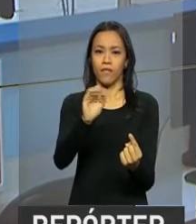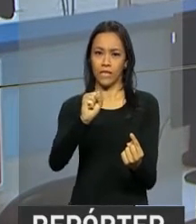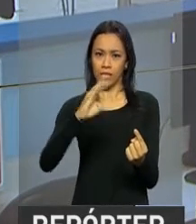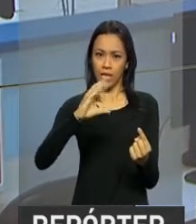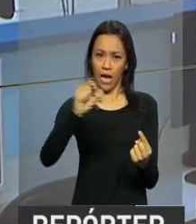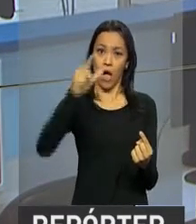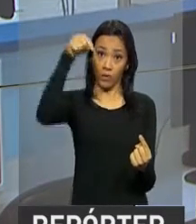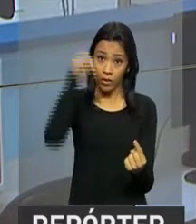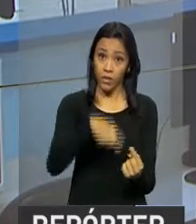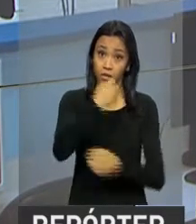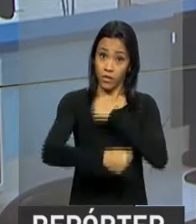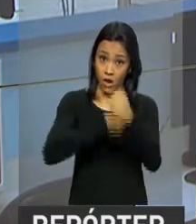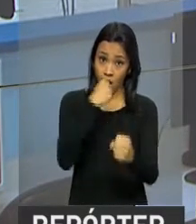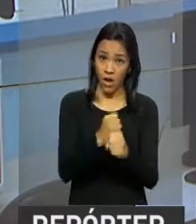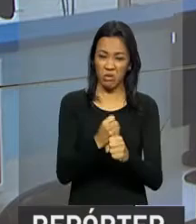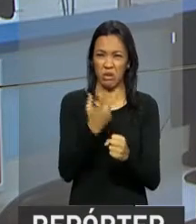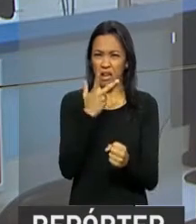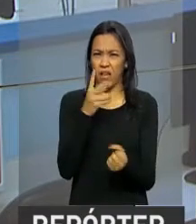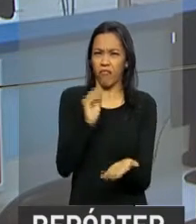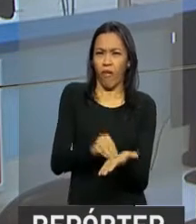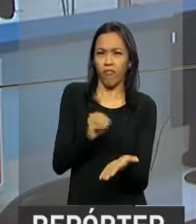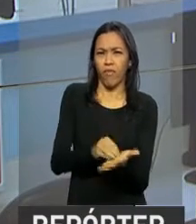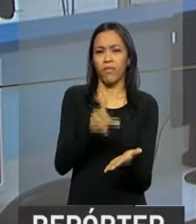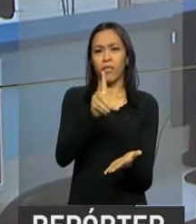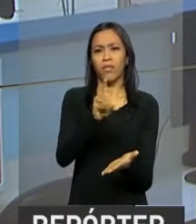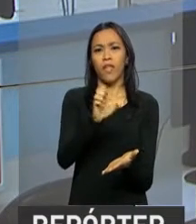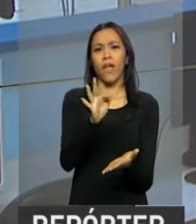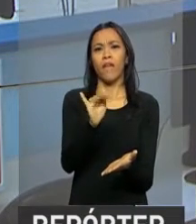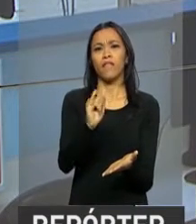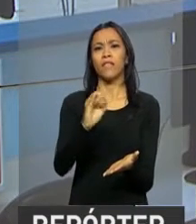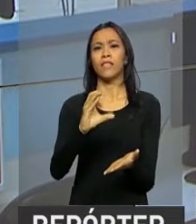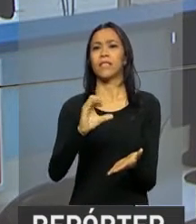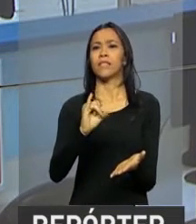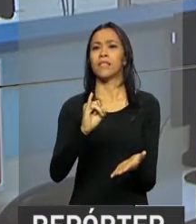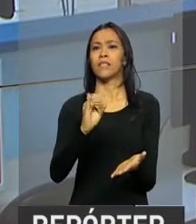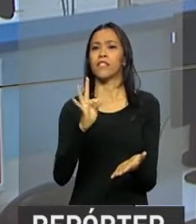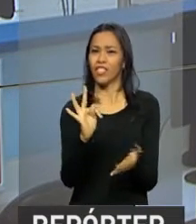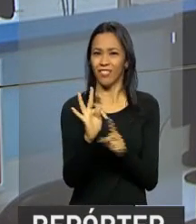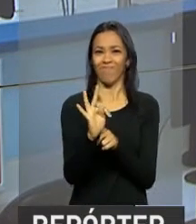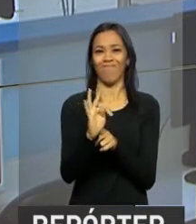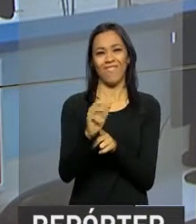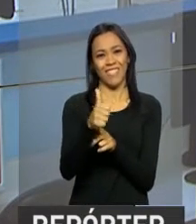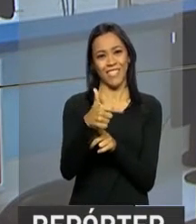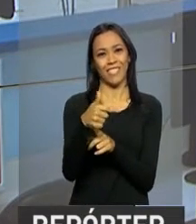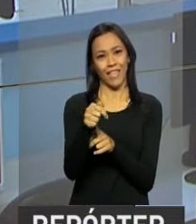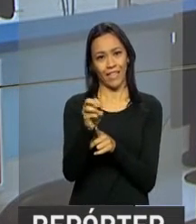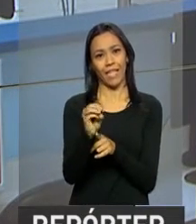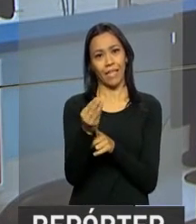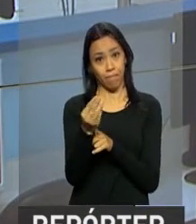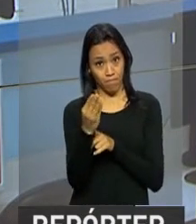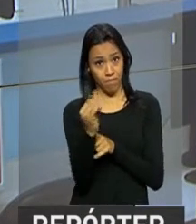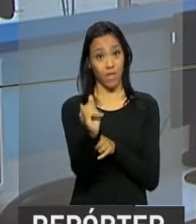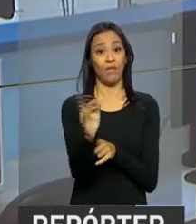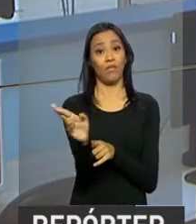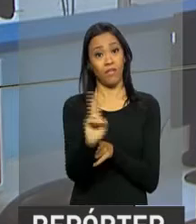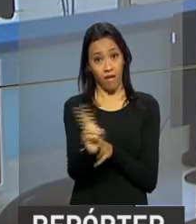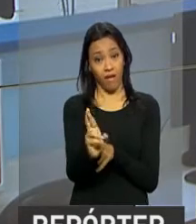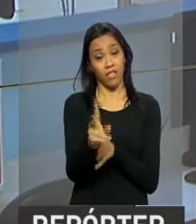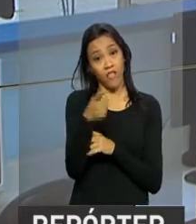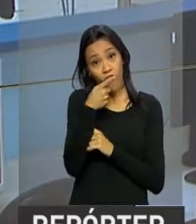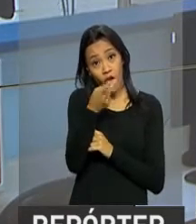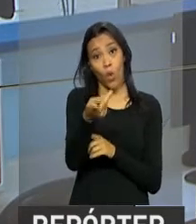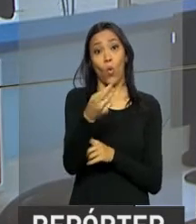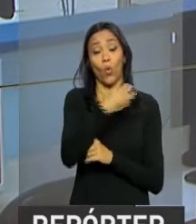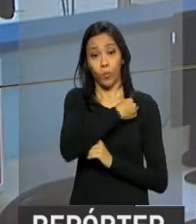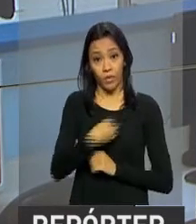previsão é de um déficit de 170 bilhões e meio de reais. O ministro da Fazenda, Henrique Meirelles, disse que